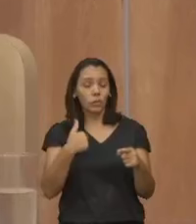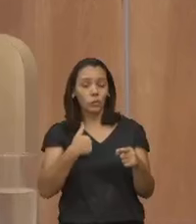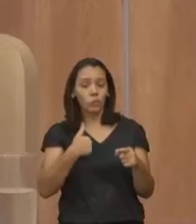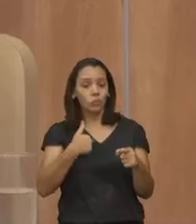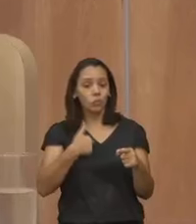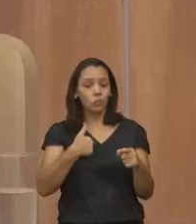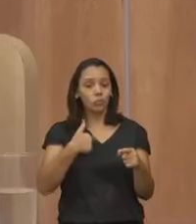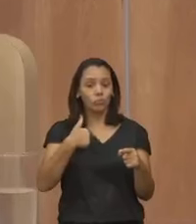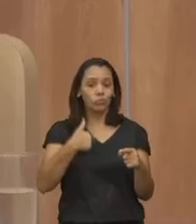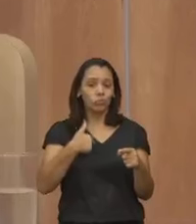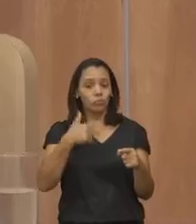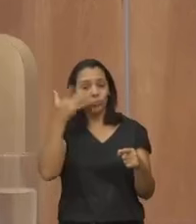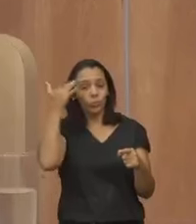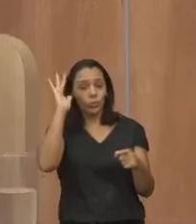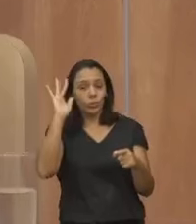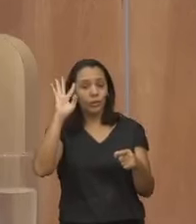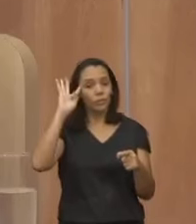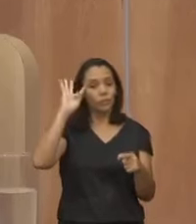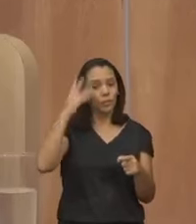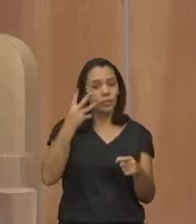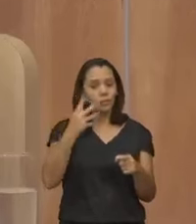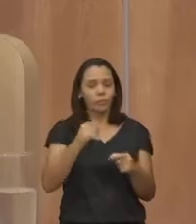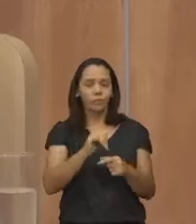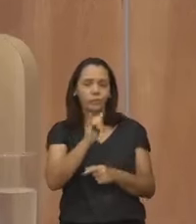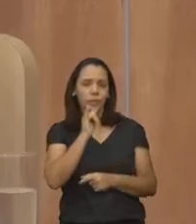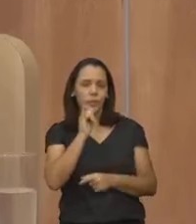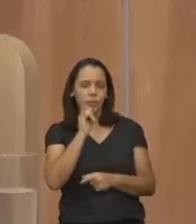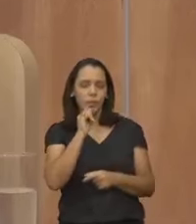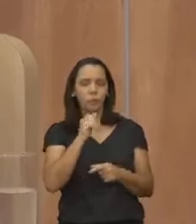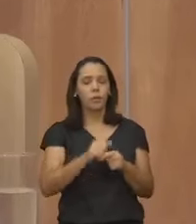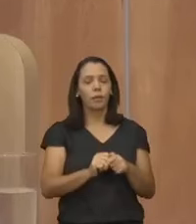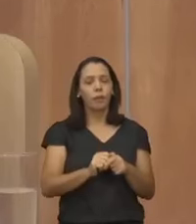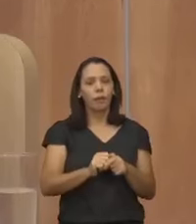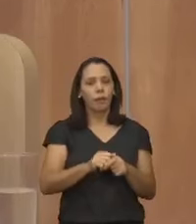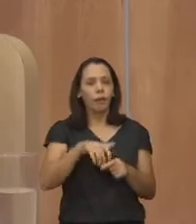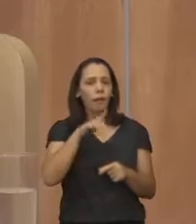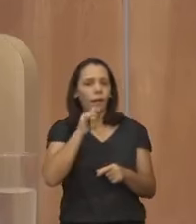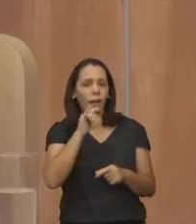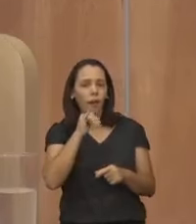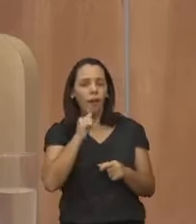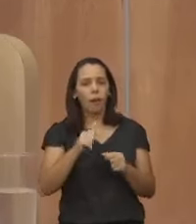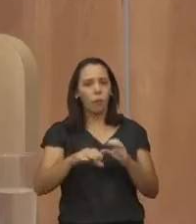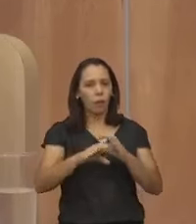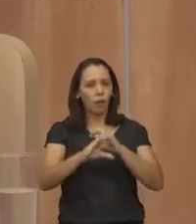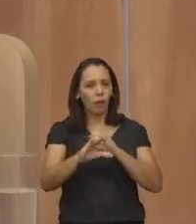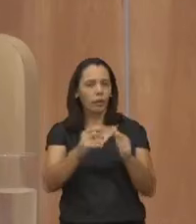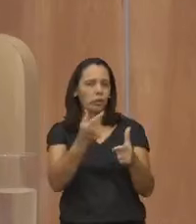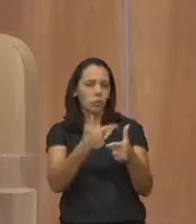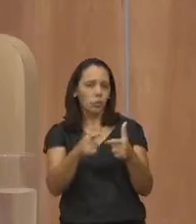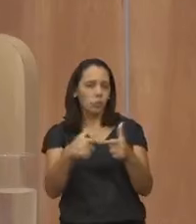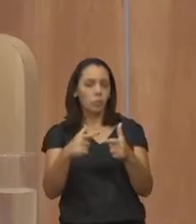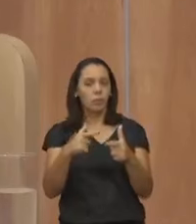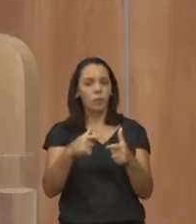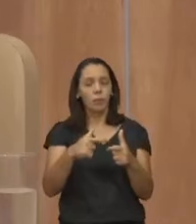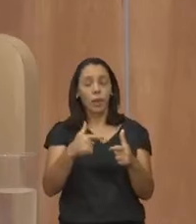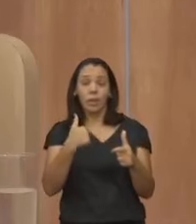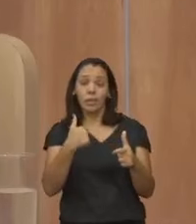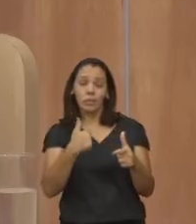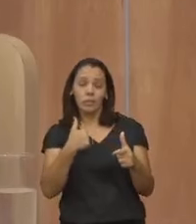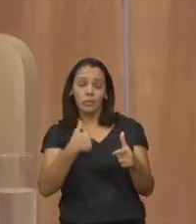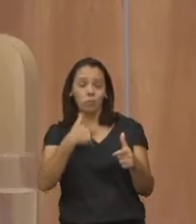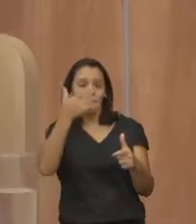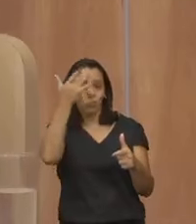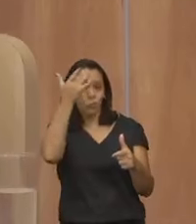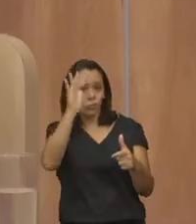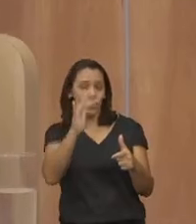acostumado, seja ele hidráulico, elétrico, o que a gente fala para a esposa às vezes, né?